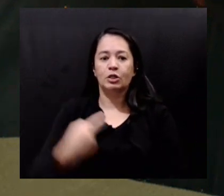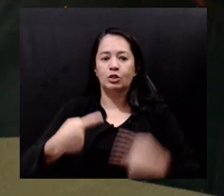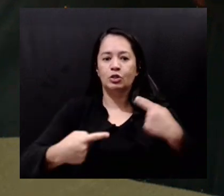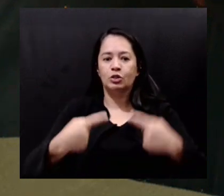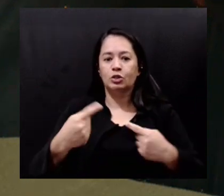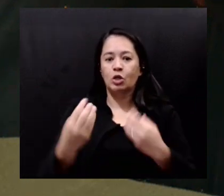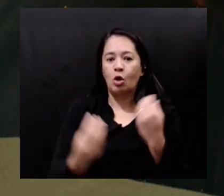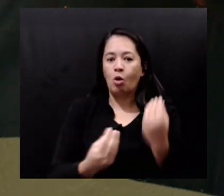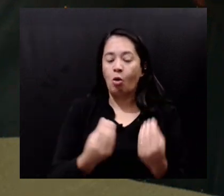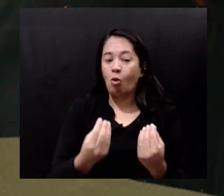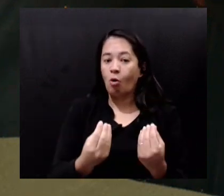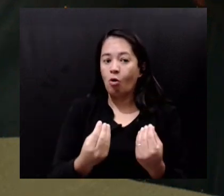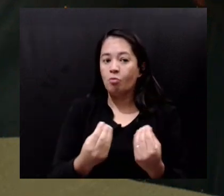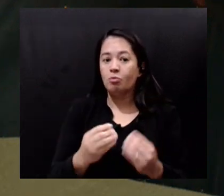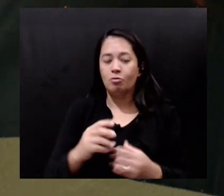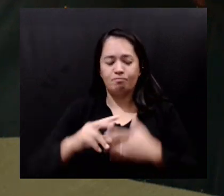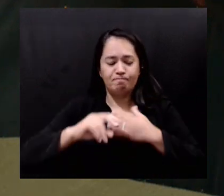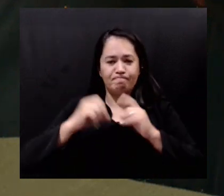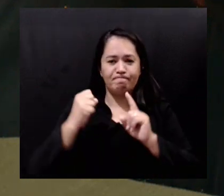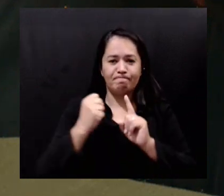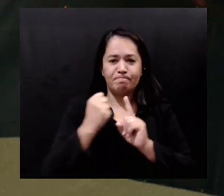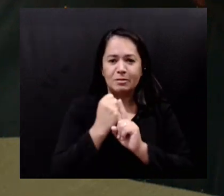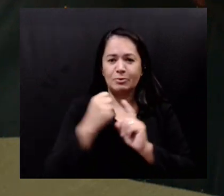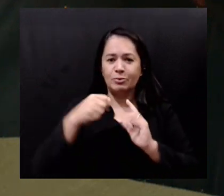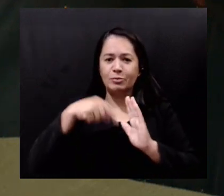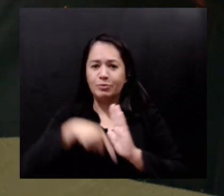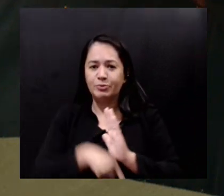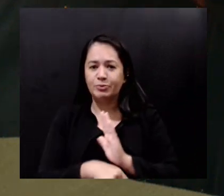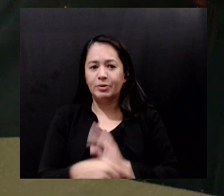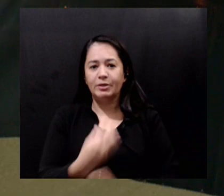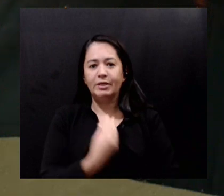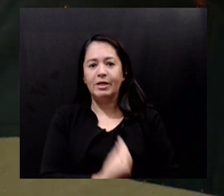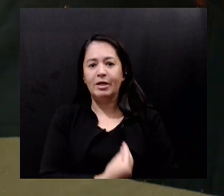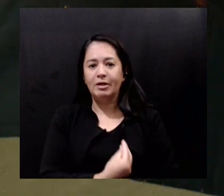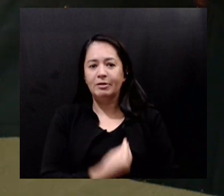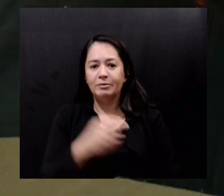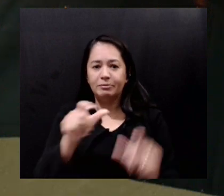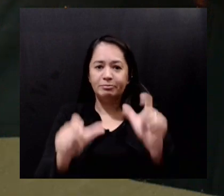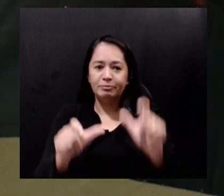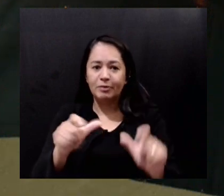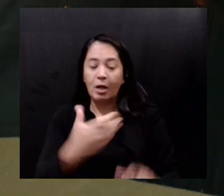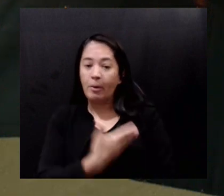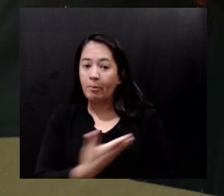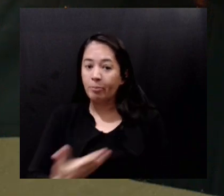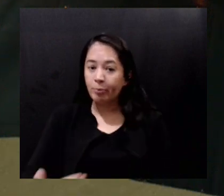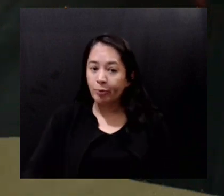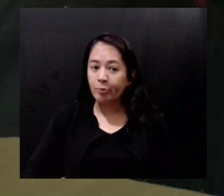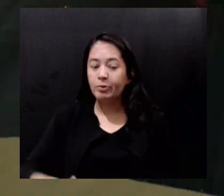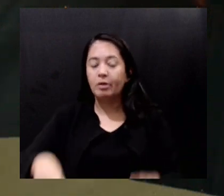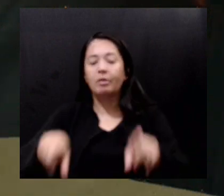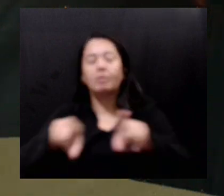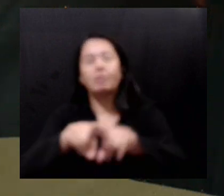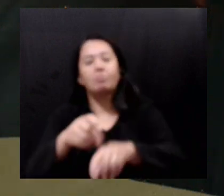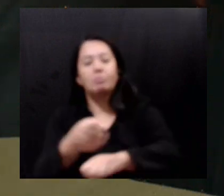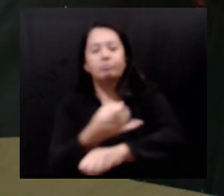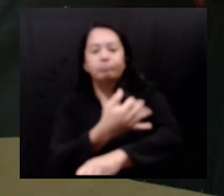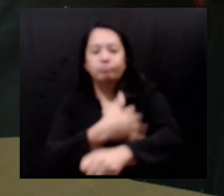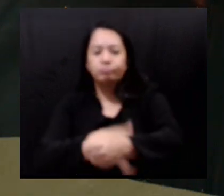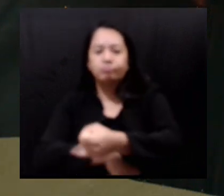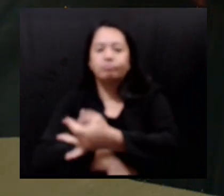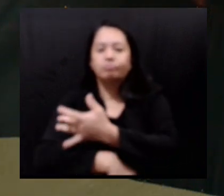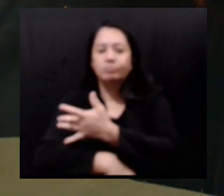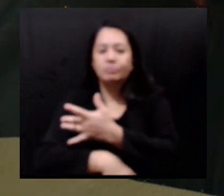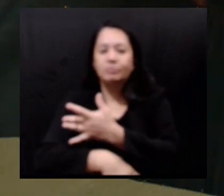pode impactar profundamente a vida das pessoas, tanto pública quanto emocionalmente. E para nos ajudar a